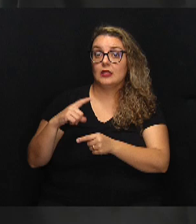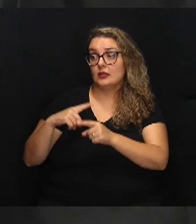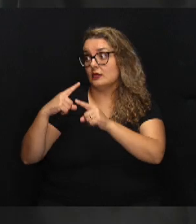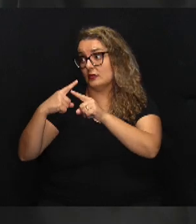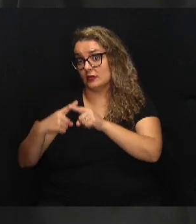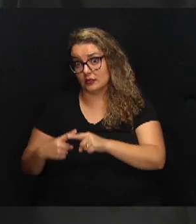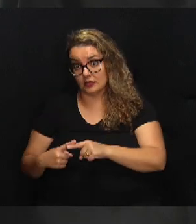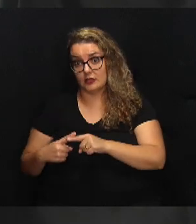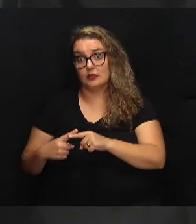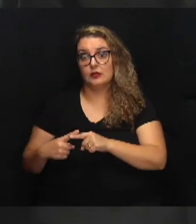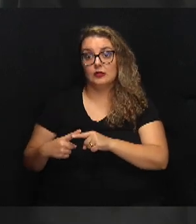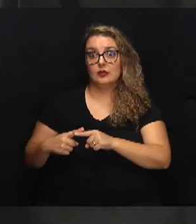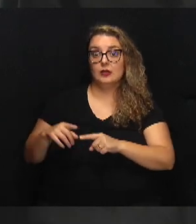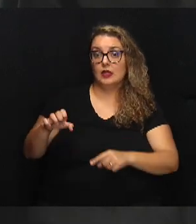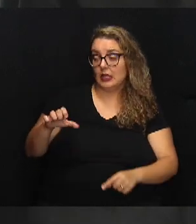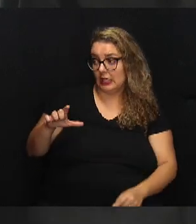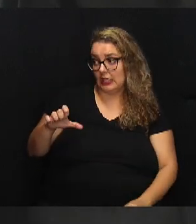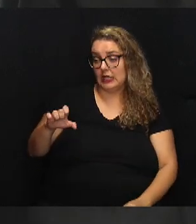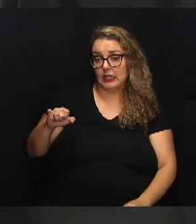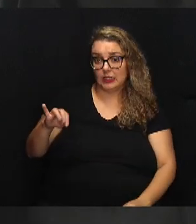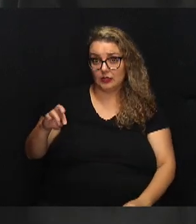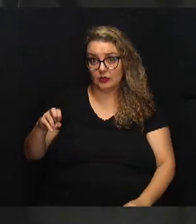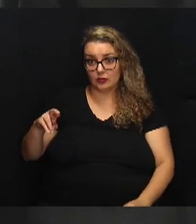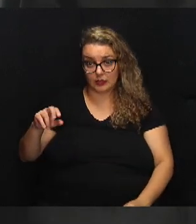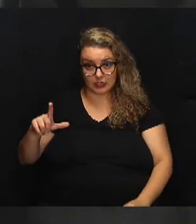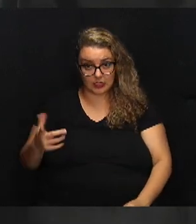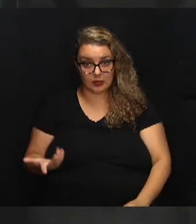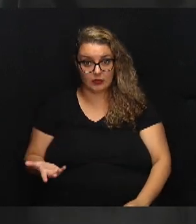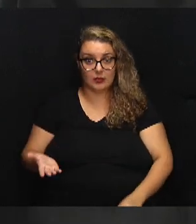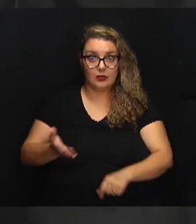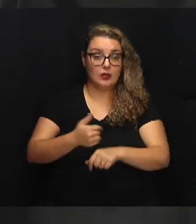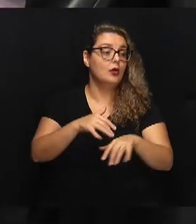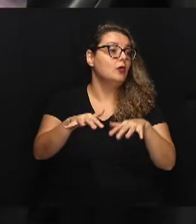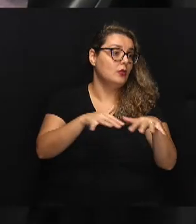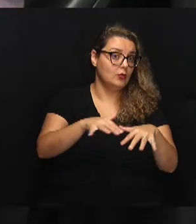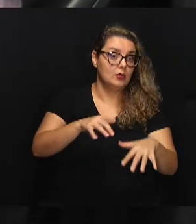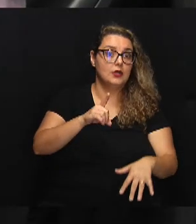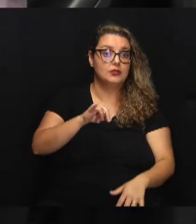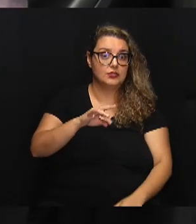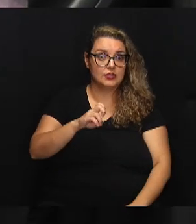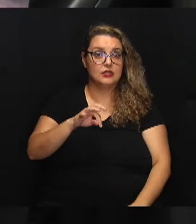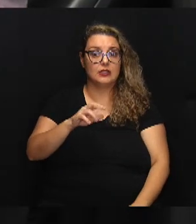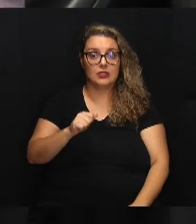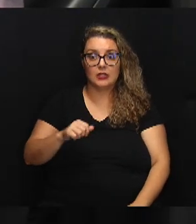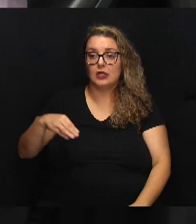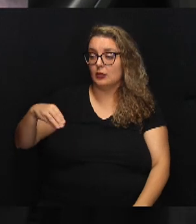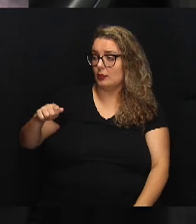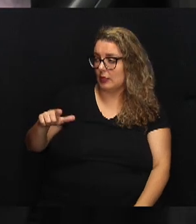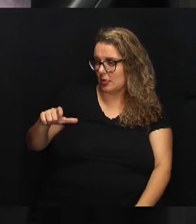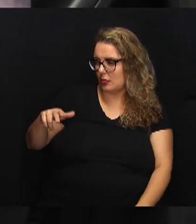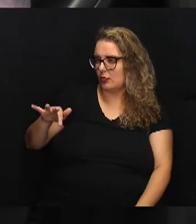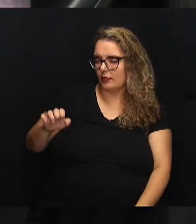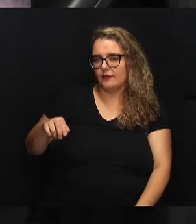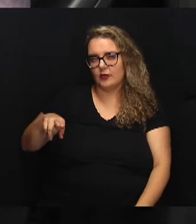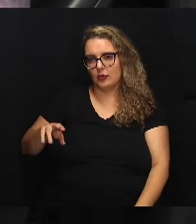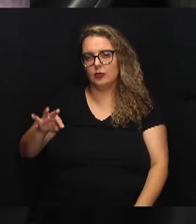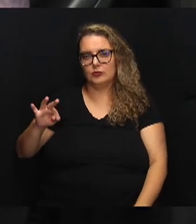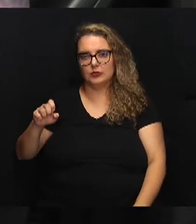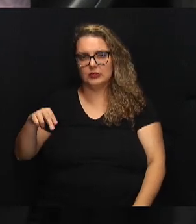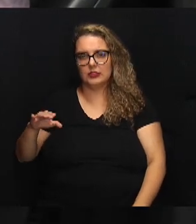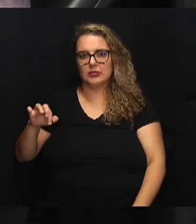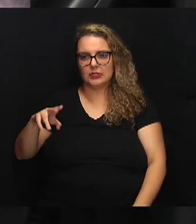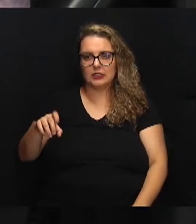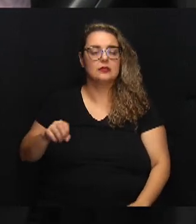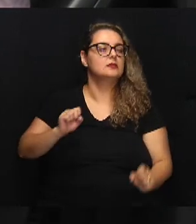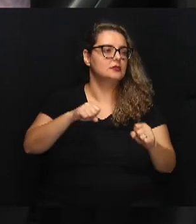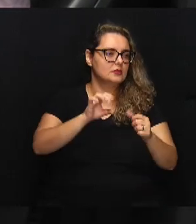colégio eleitoral, que antes... Né, o movimento direto era Maluf ou Tancredo ali, naquela coisa. Verdade. Né? Eu